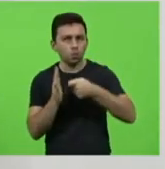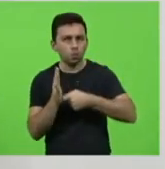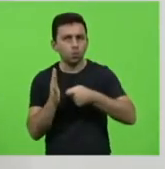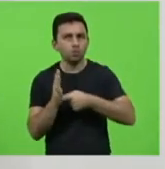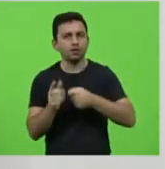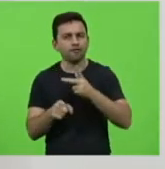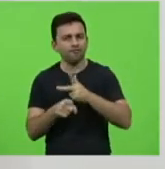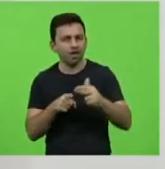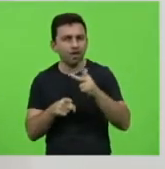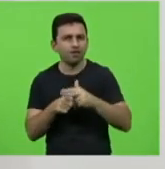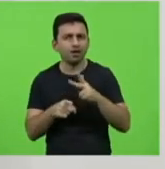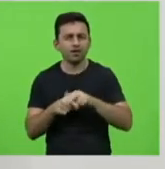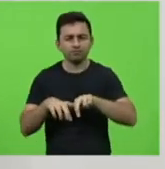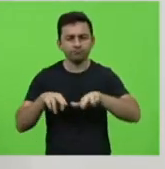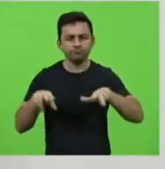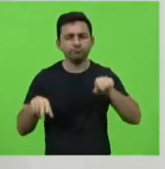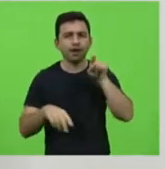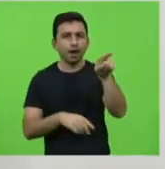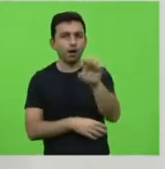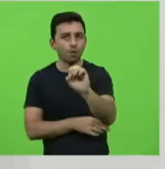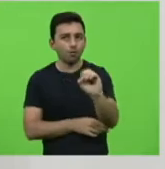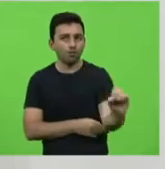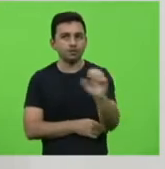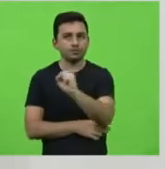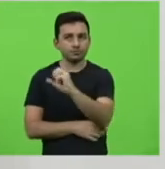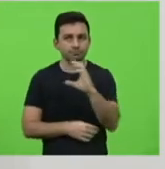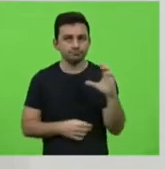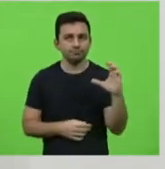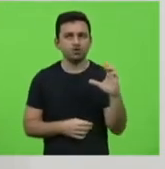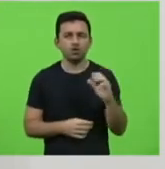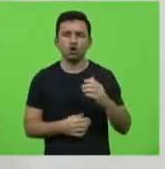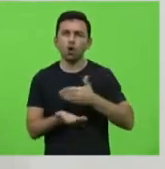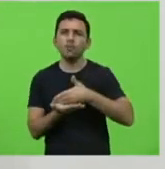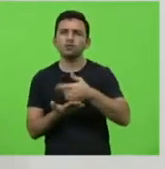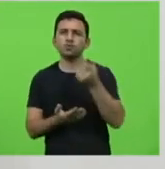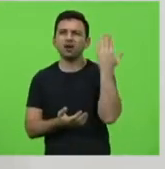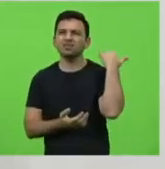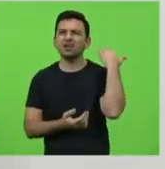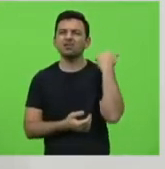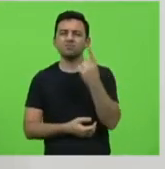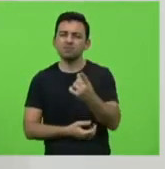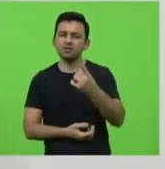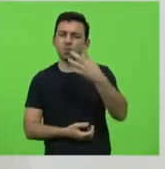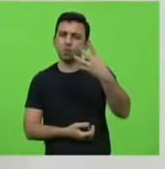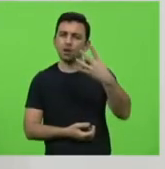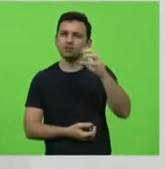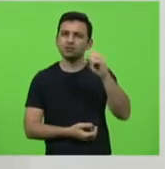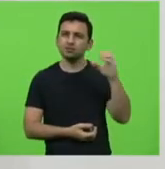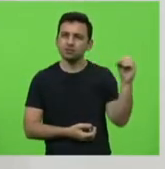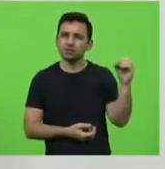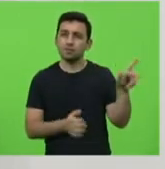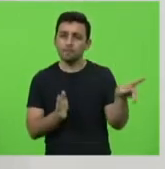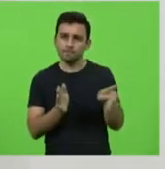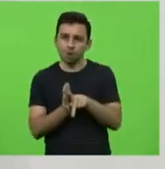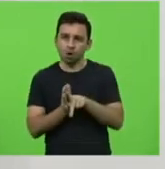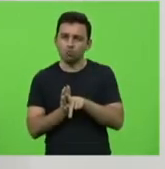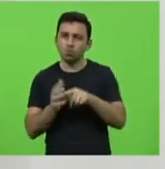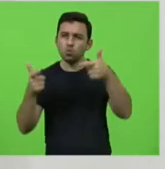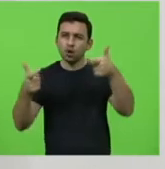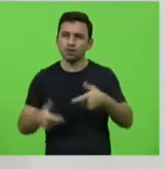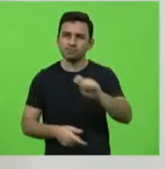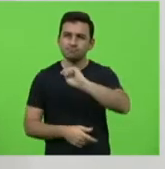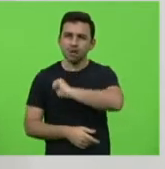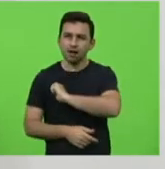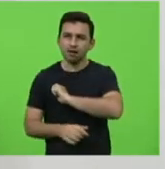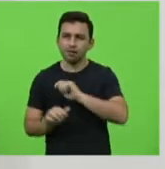Oeste Catarinense, que nós começamos lá em 1400, pertencendo à Espanha. Com o